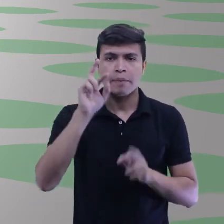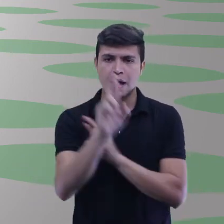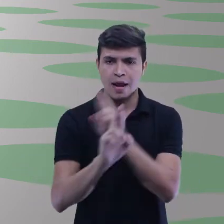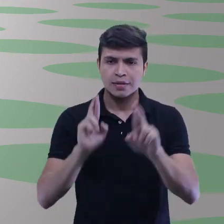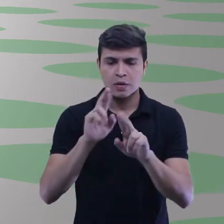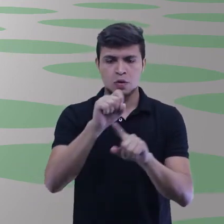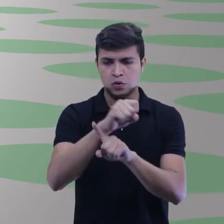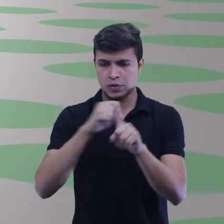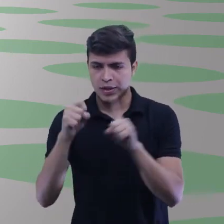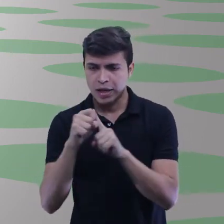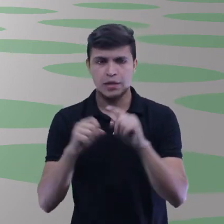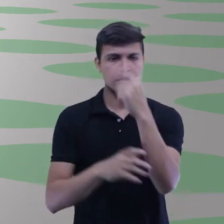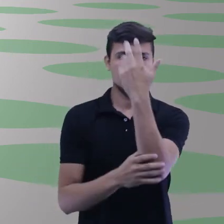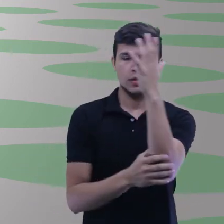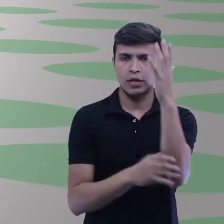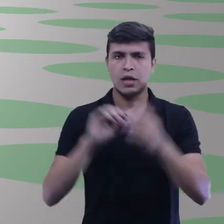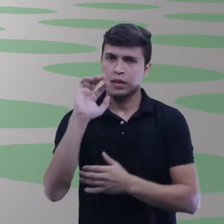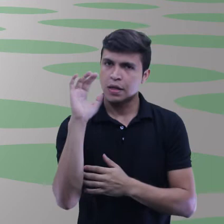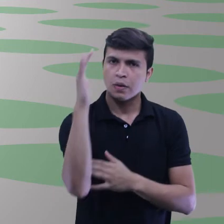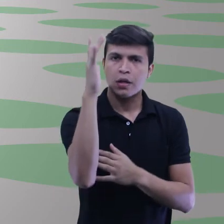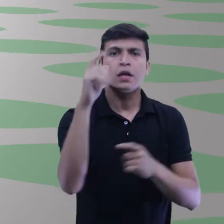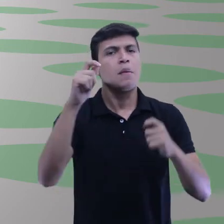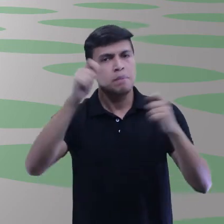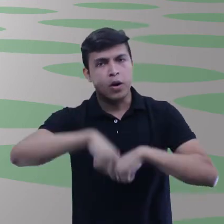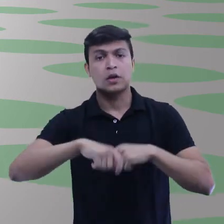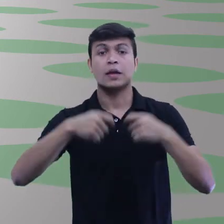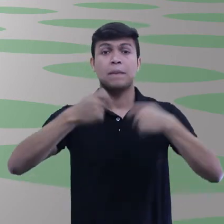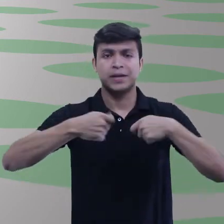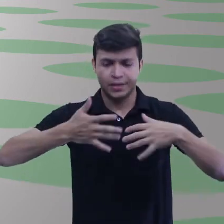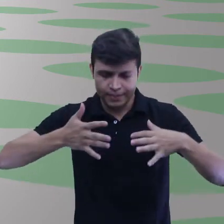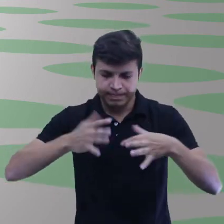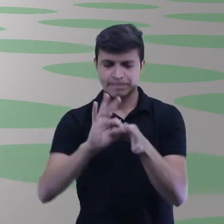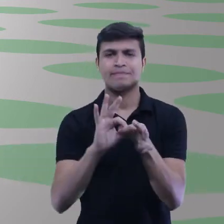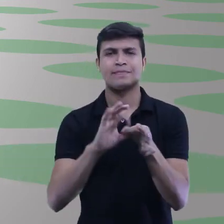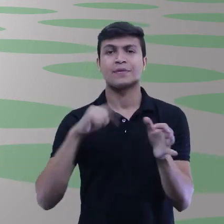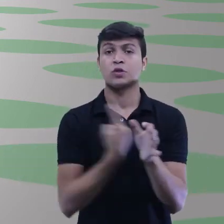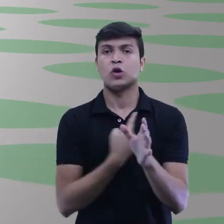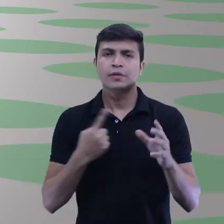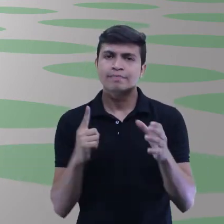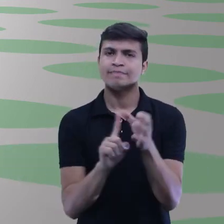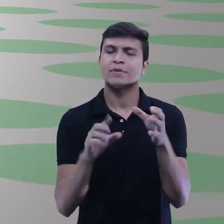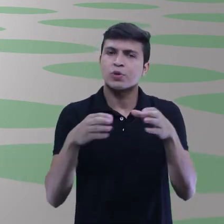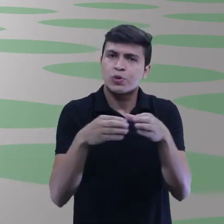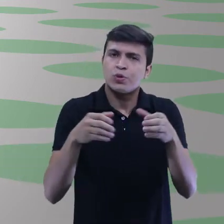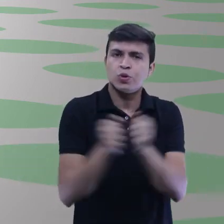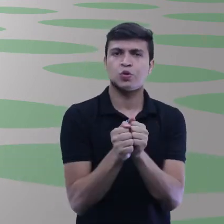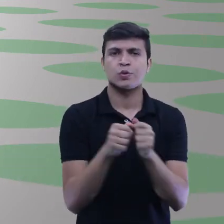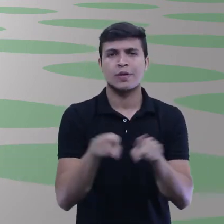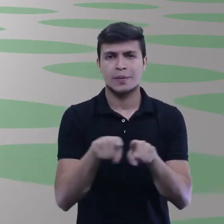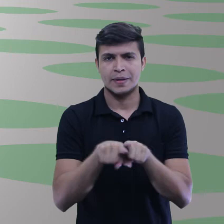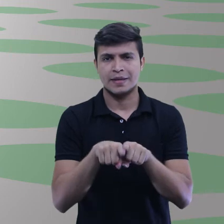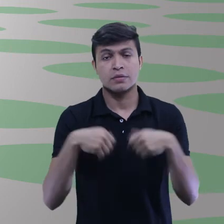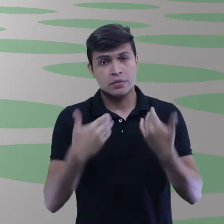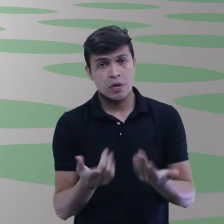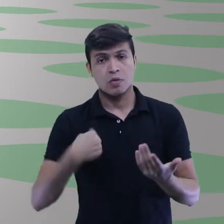que as relações entre a sociedade e a natureza podem e devem formar um todo integrado, do qual fazemos parte.